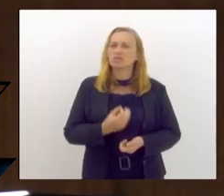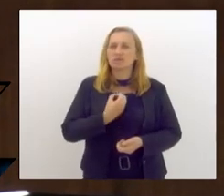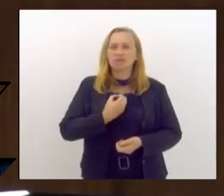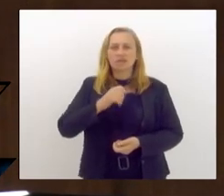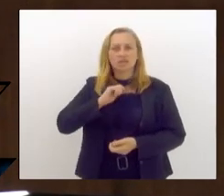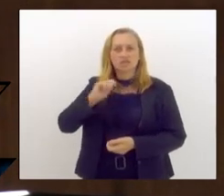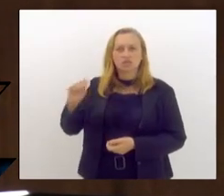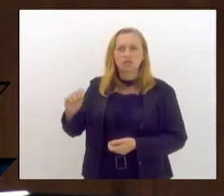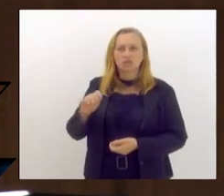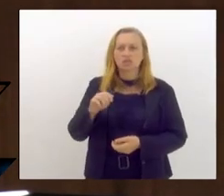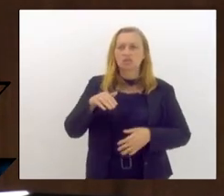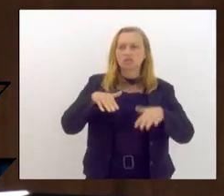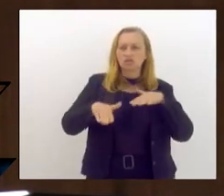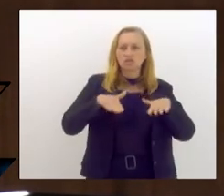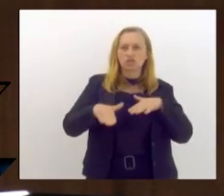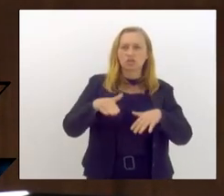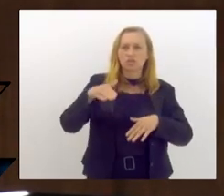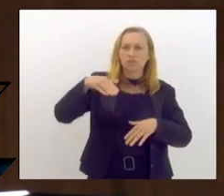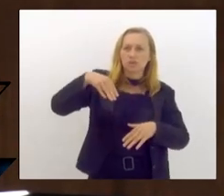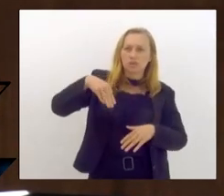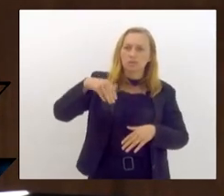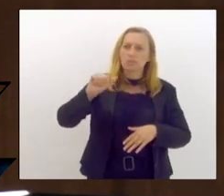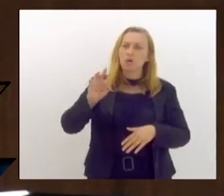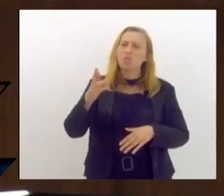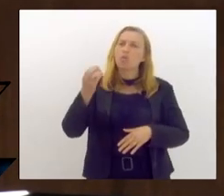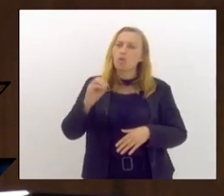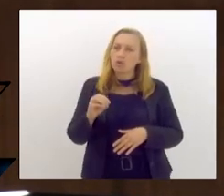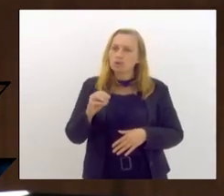também para o DJ Malboro. E a gente